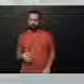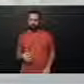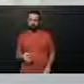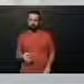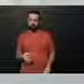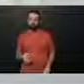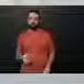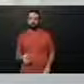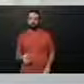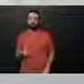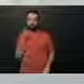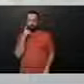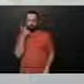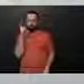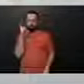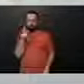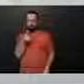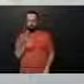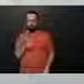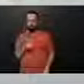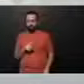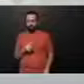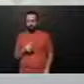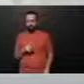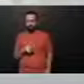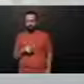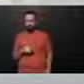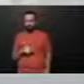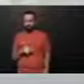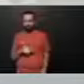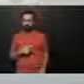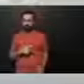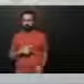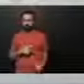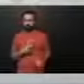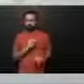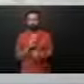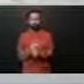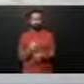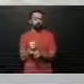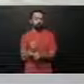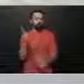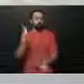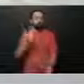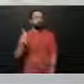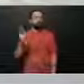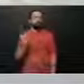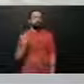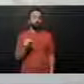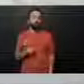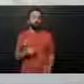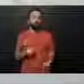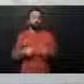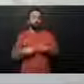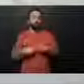Olha lá. Todos os cálculos que nós fizemos aqui, ó, com o material dourado.